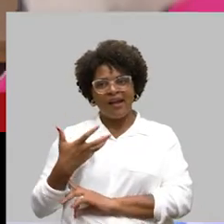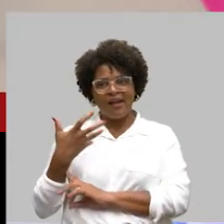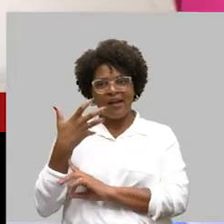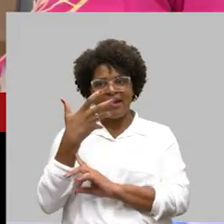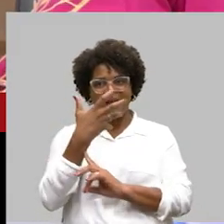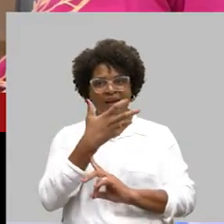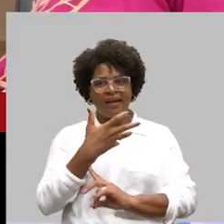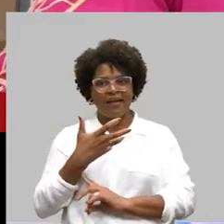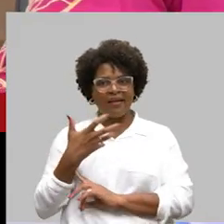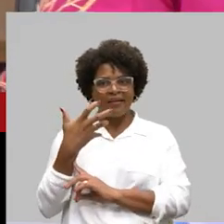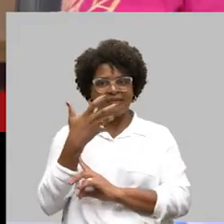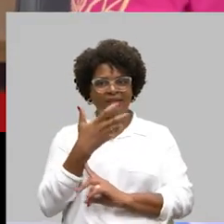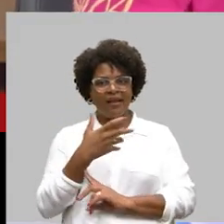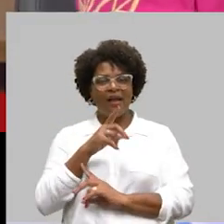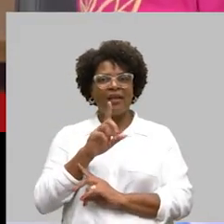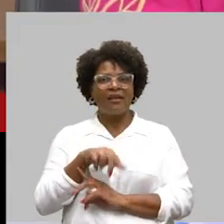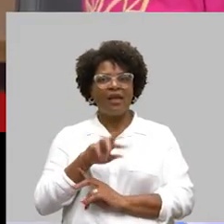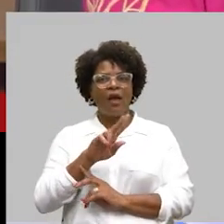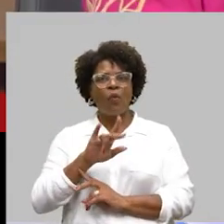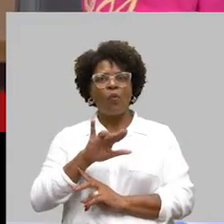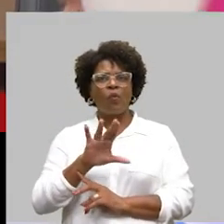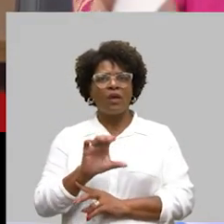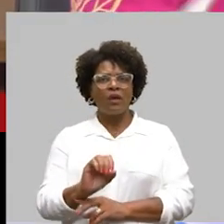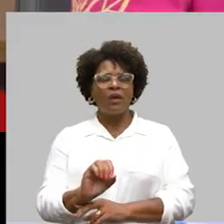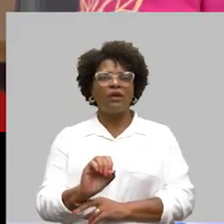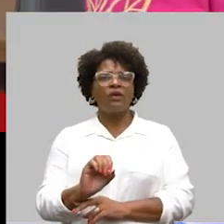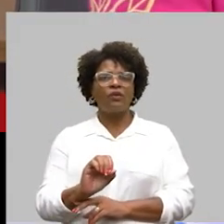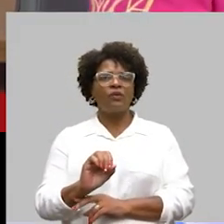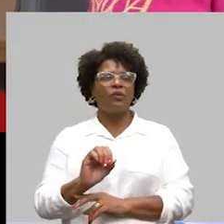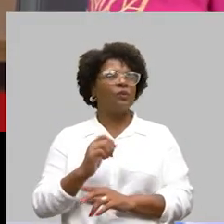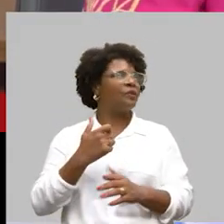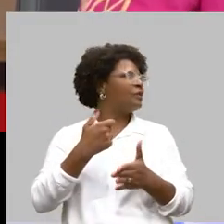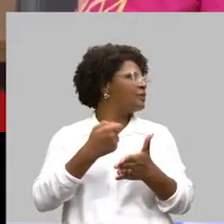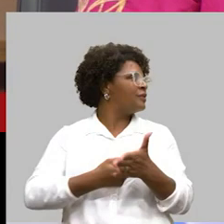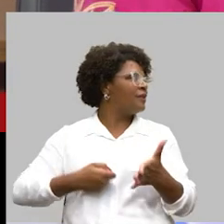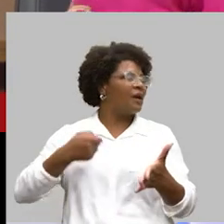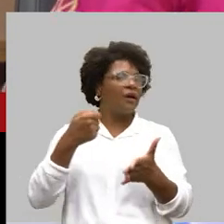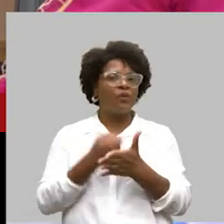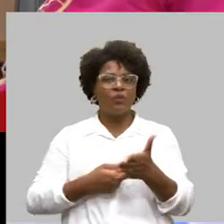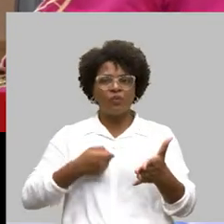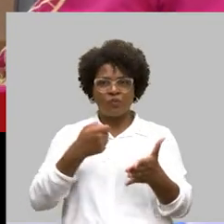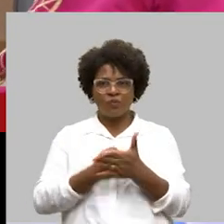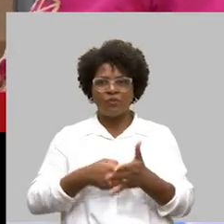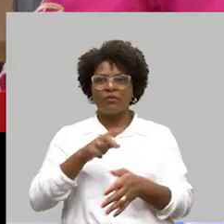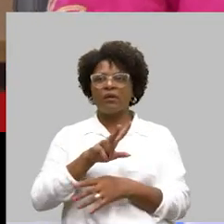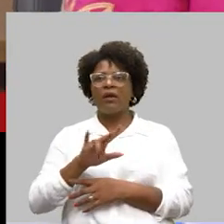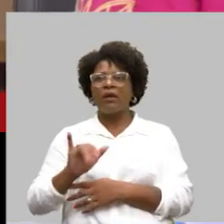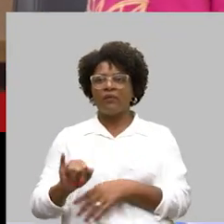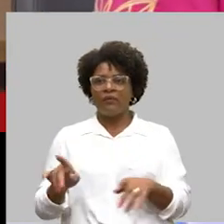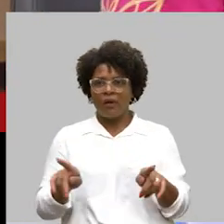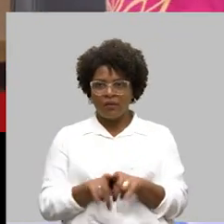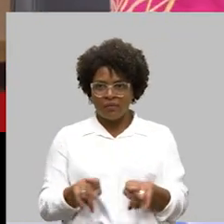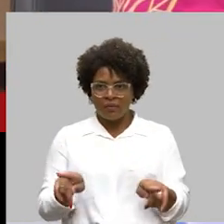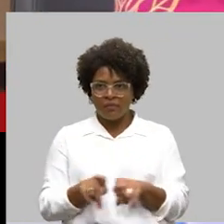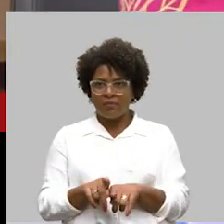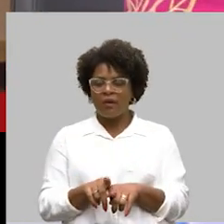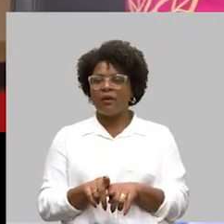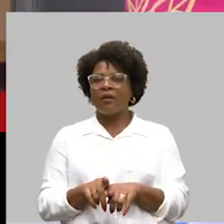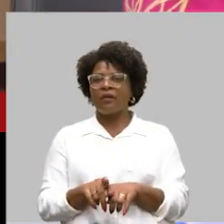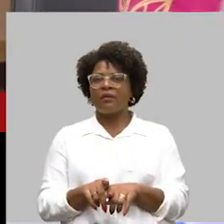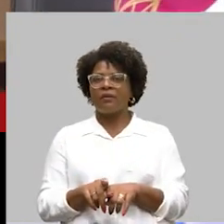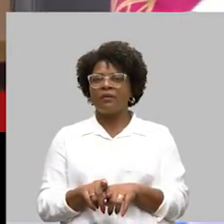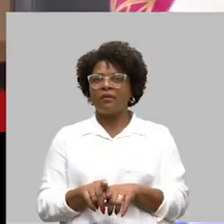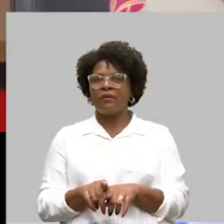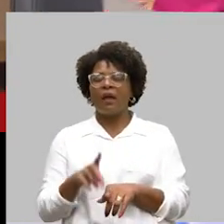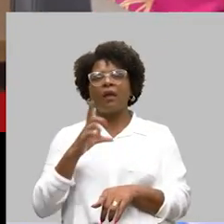um hino para as nossas lutas e que vai assim tambéms deixando com este ar